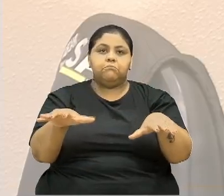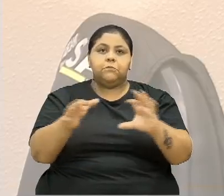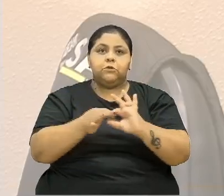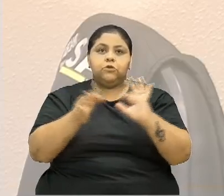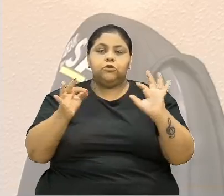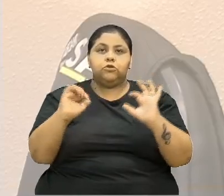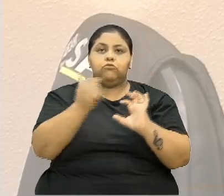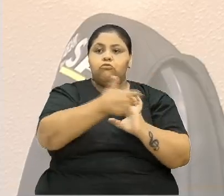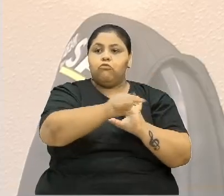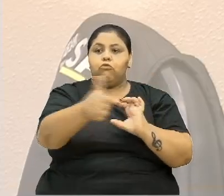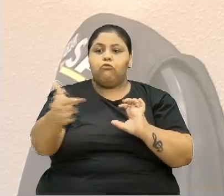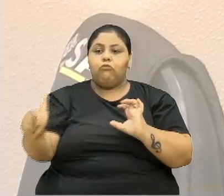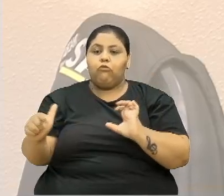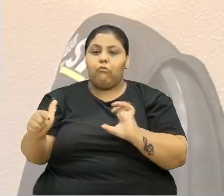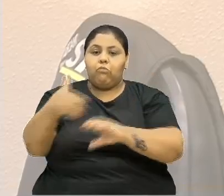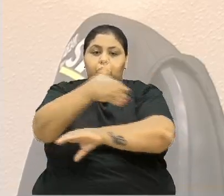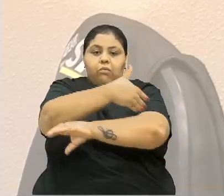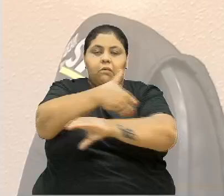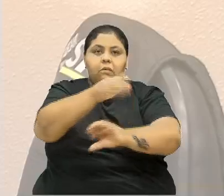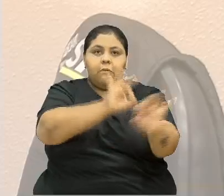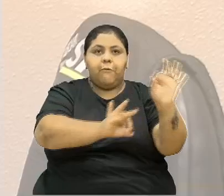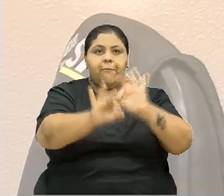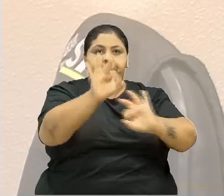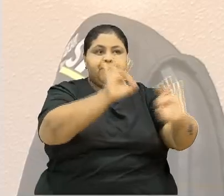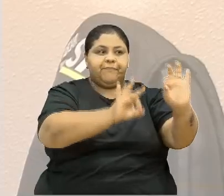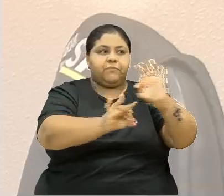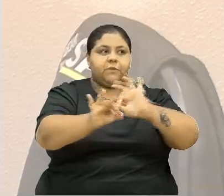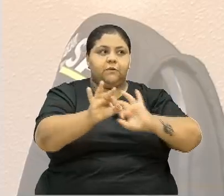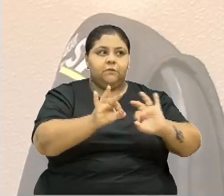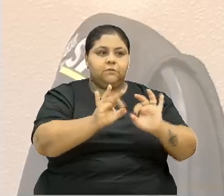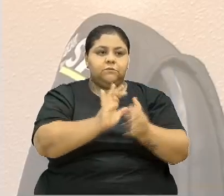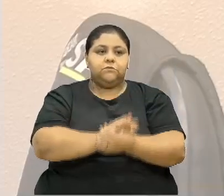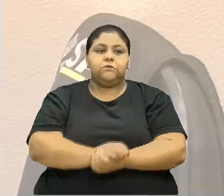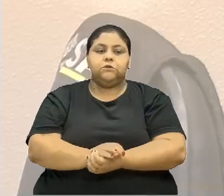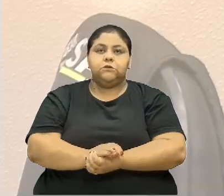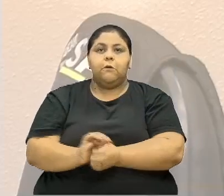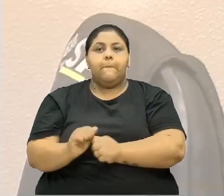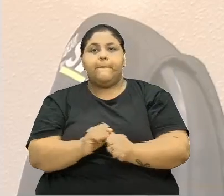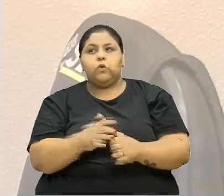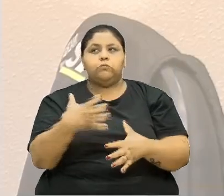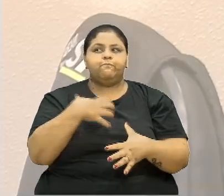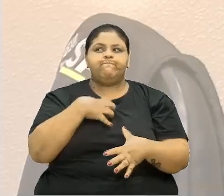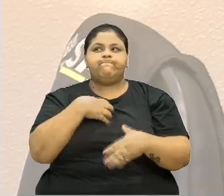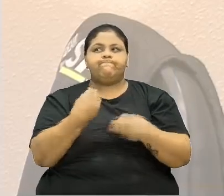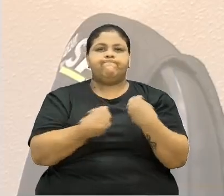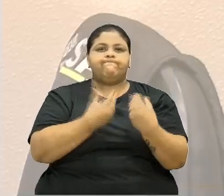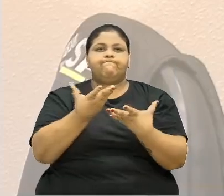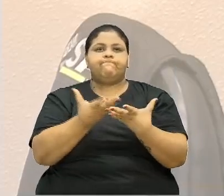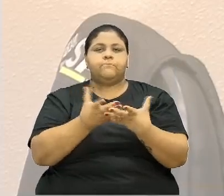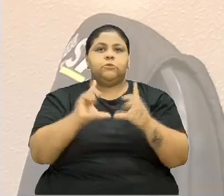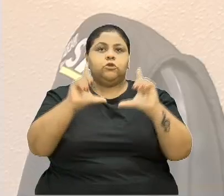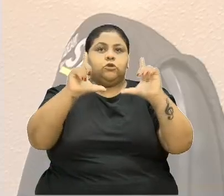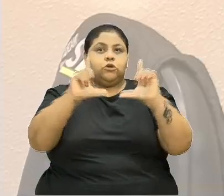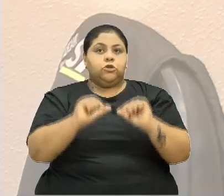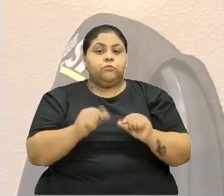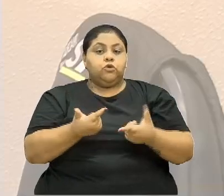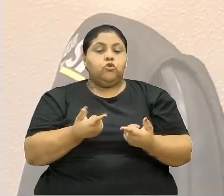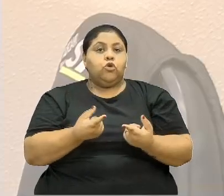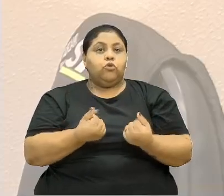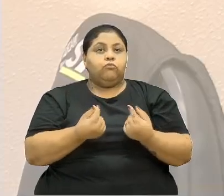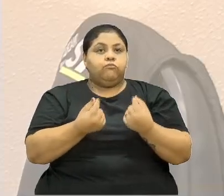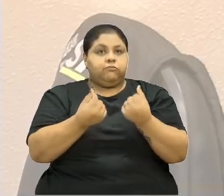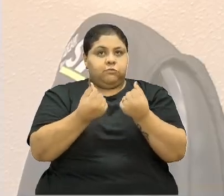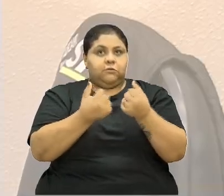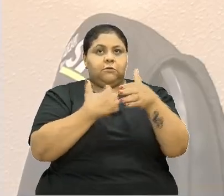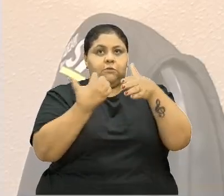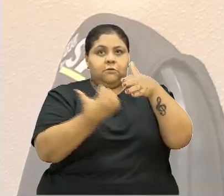vias pavimentadas que a gente possa, de alguma forma, diminuir o custo fixo dessa